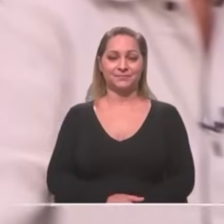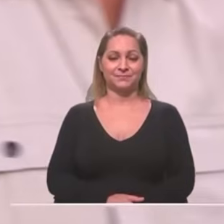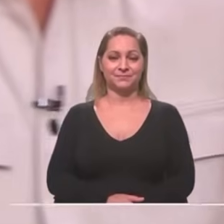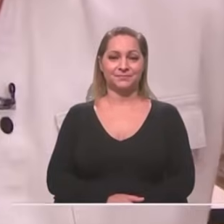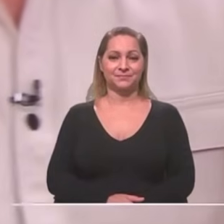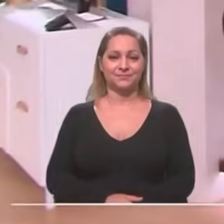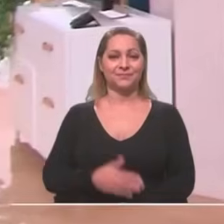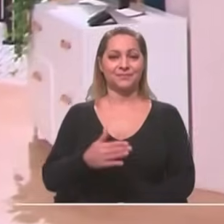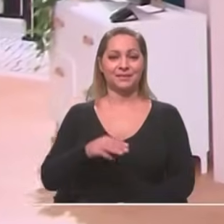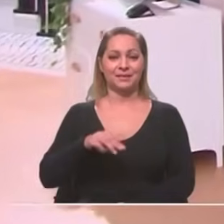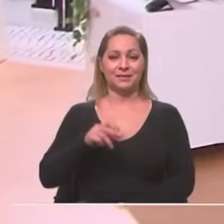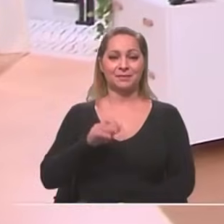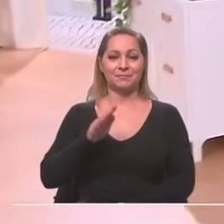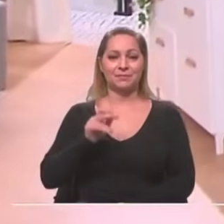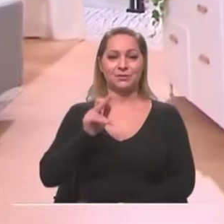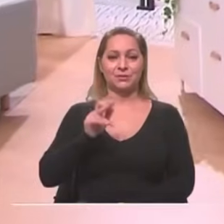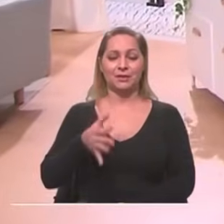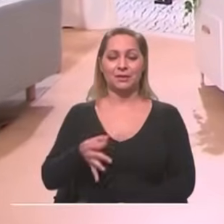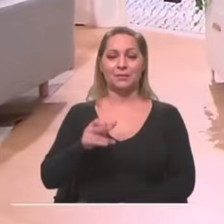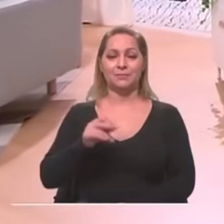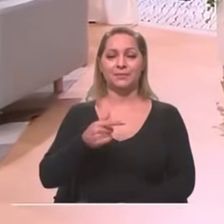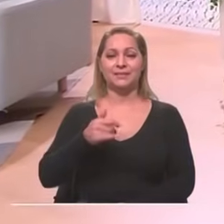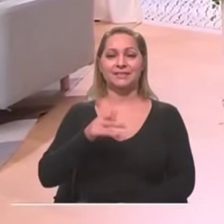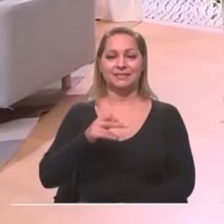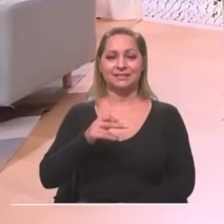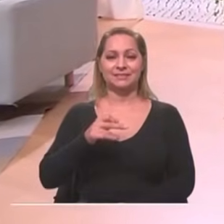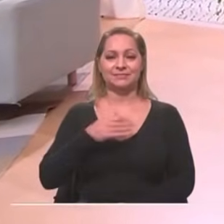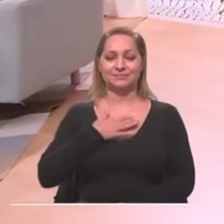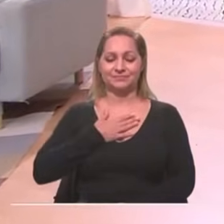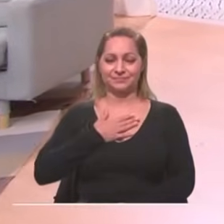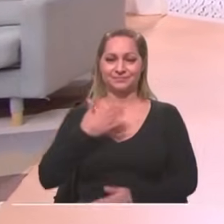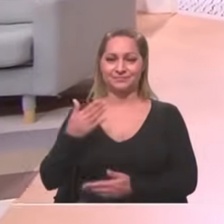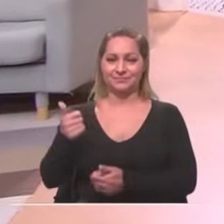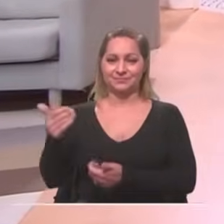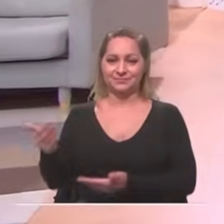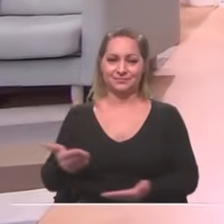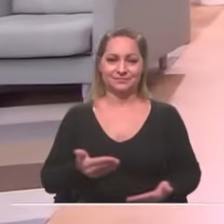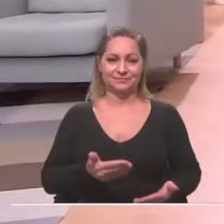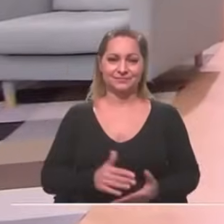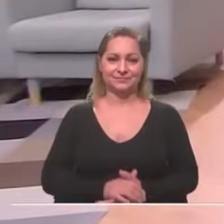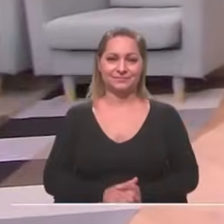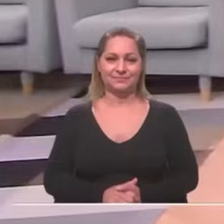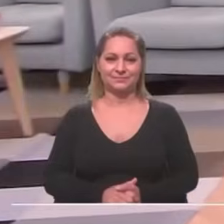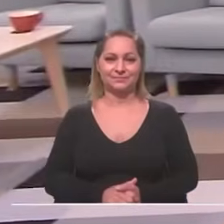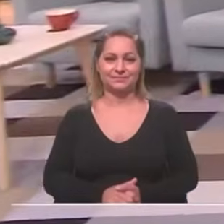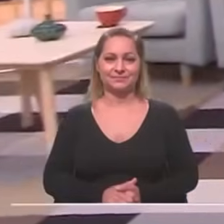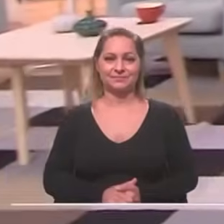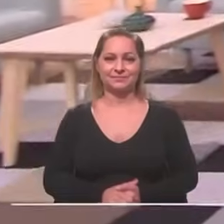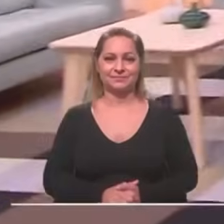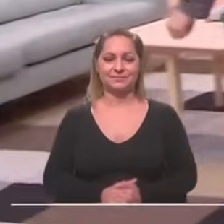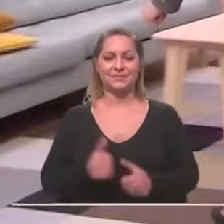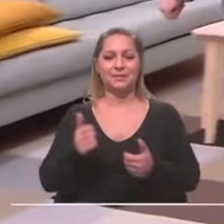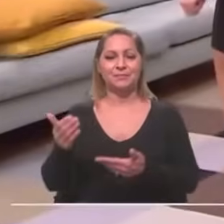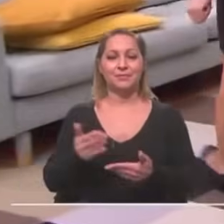Olá, Major Patrícia, como está, olá, Diana? Olá, Major. Prazer. Bem-vinda. Bem-vinda. Vamos, bem-vinda à nossa